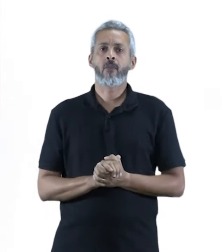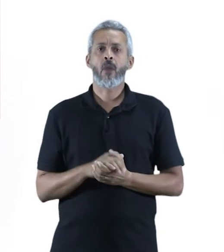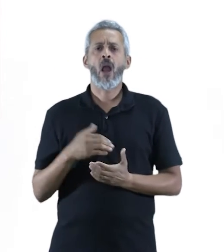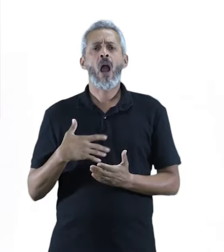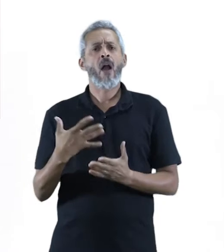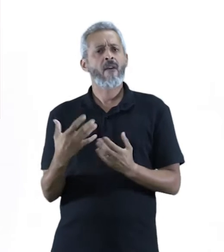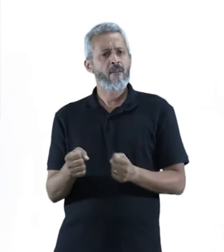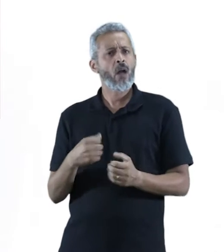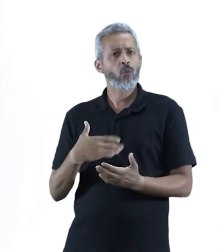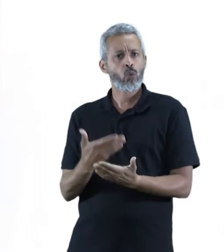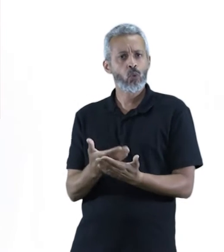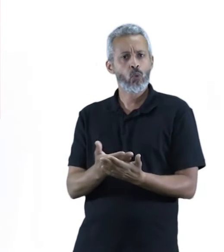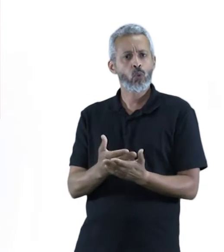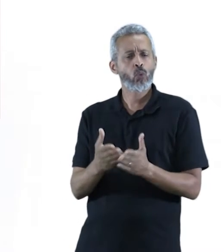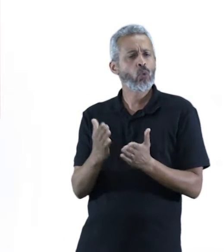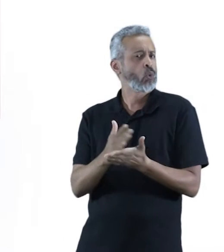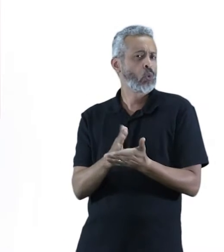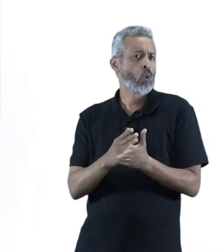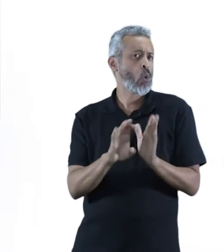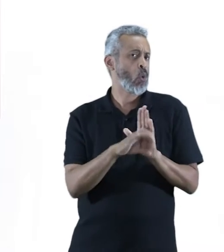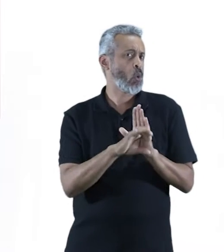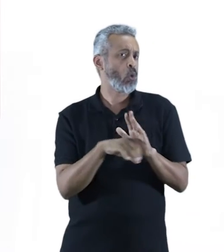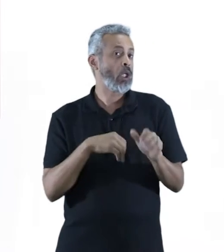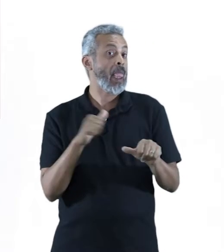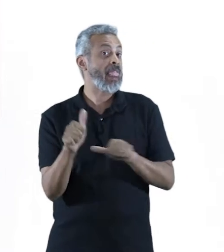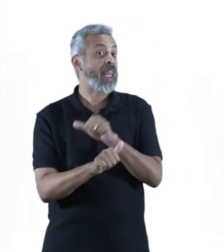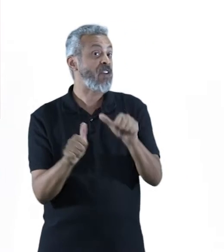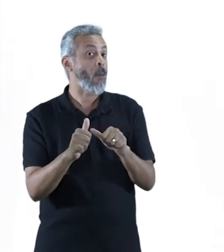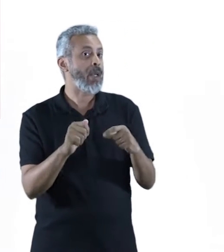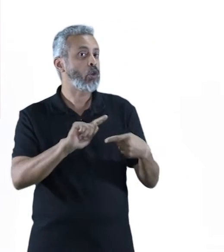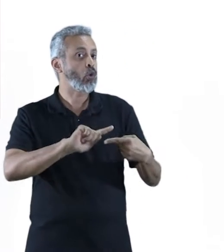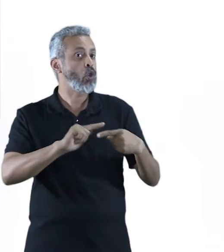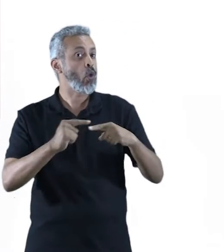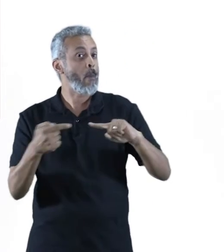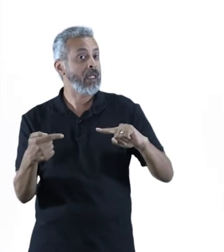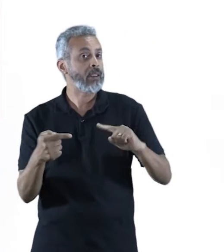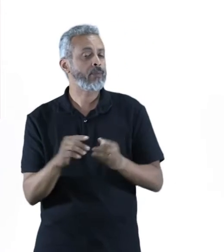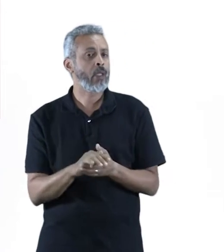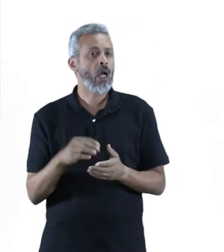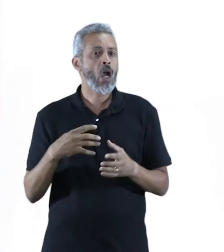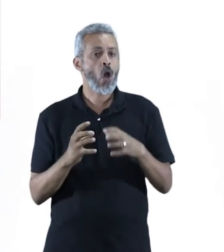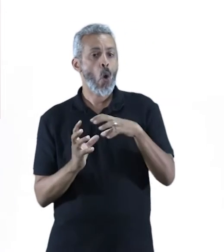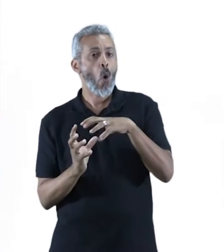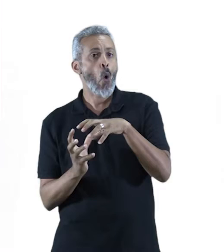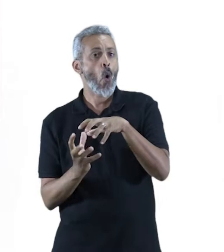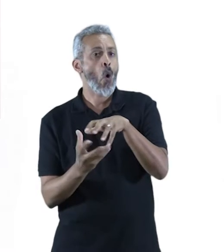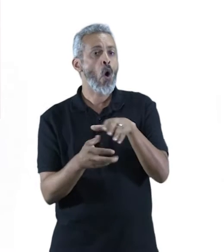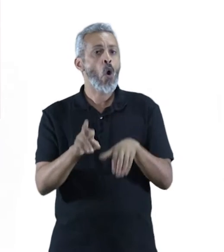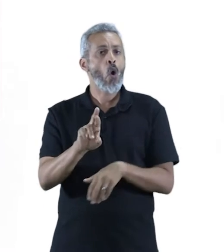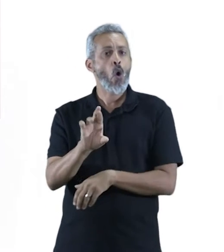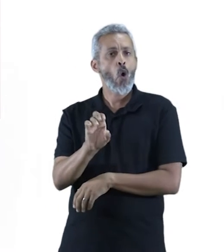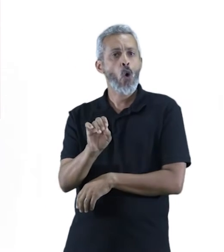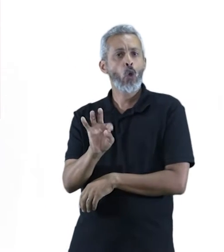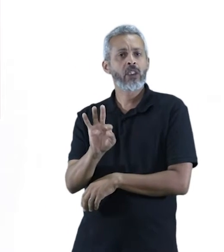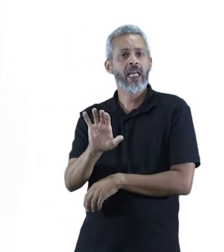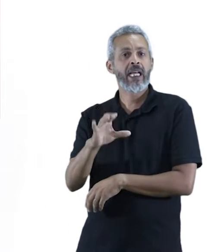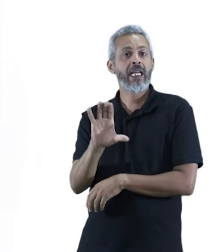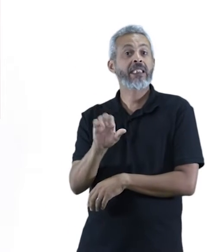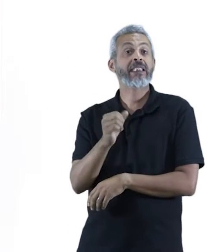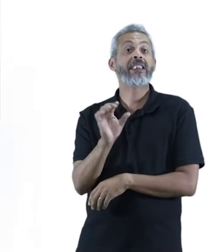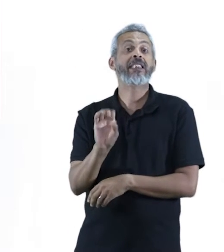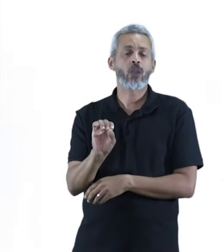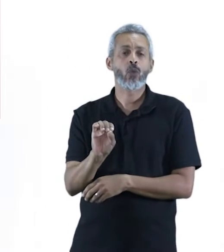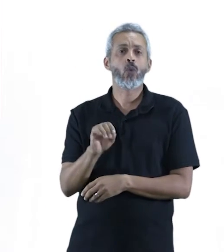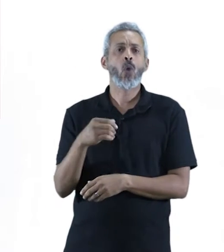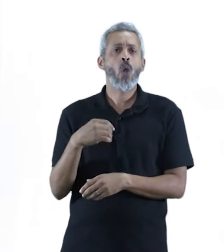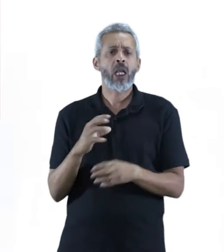Vamos estudar alguns conceitos de transformações geométricas. Rotação. Rotação é quando giramos